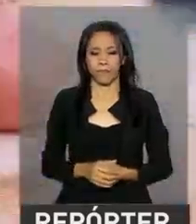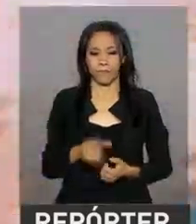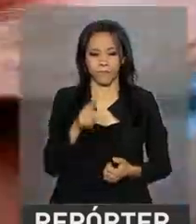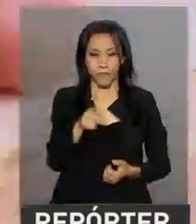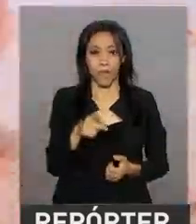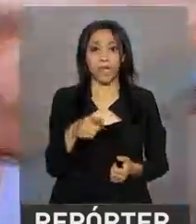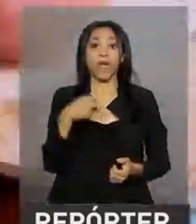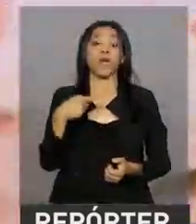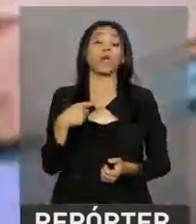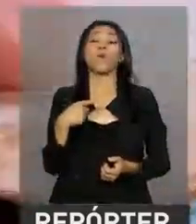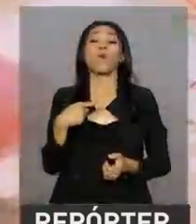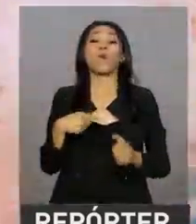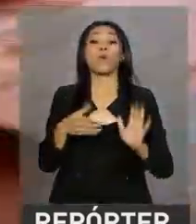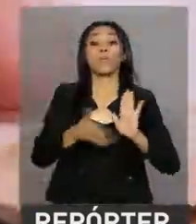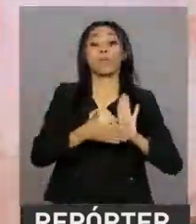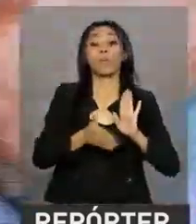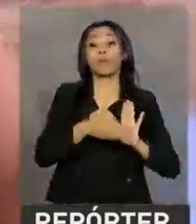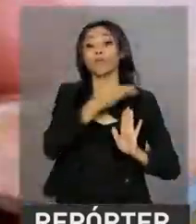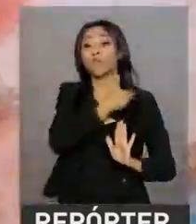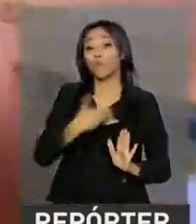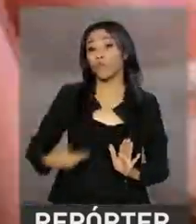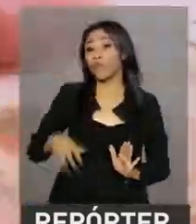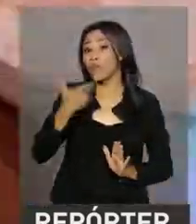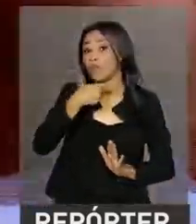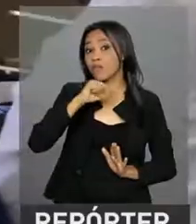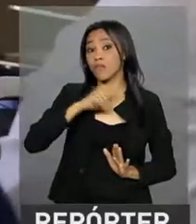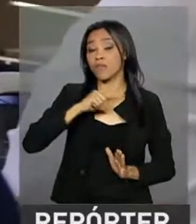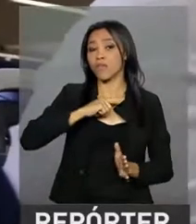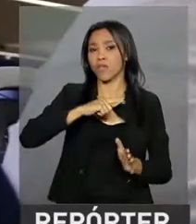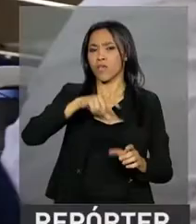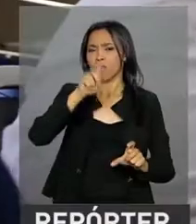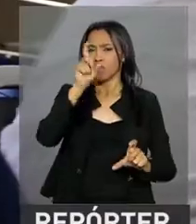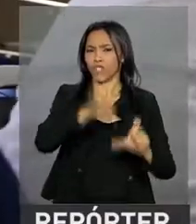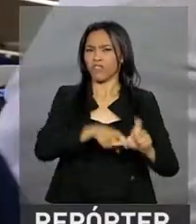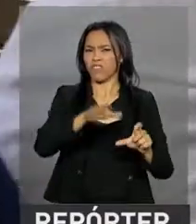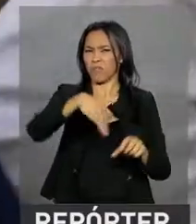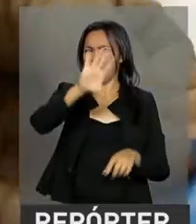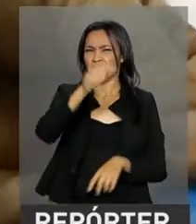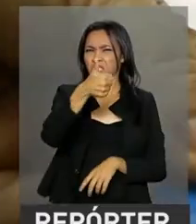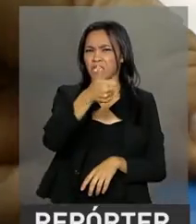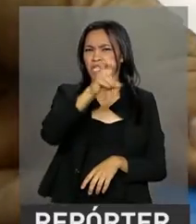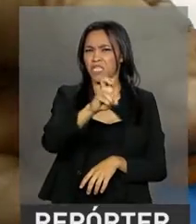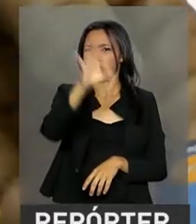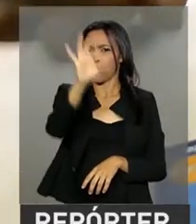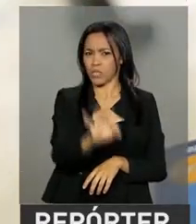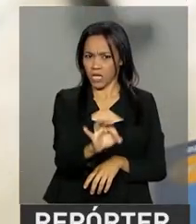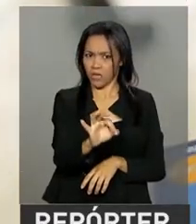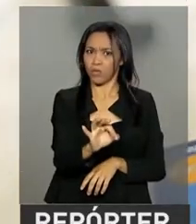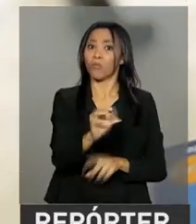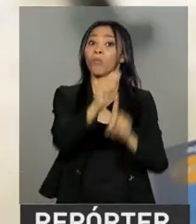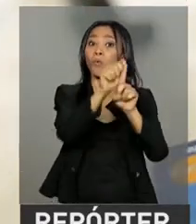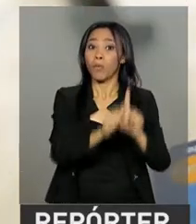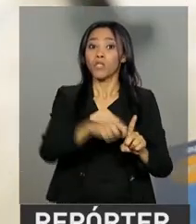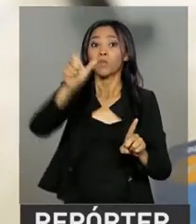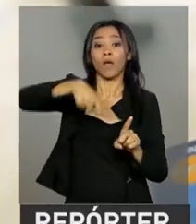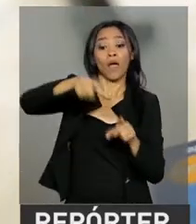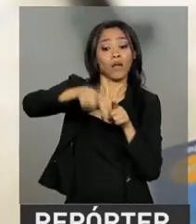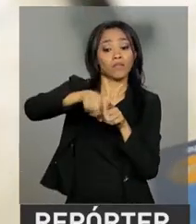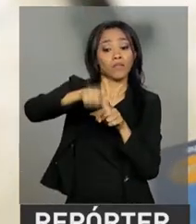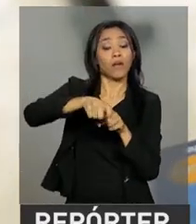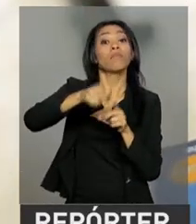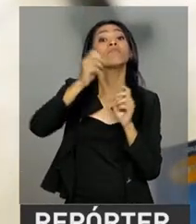Com a medida do governo, quem tem uma dívida pagando mais de 15% ao mês em cartão de crédito vai